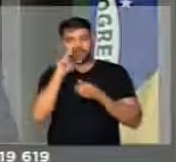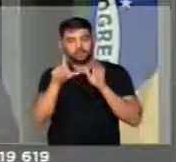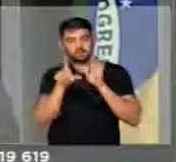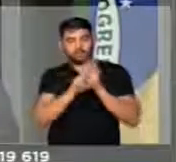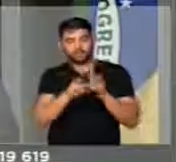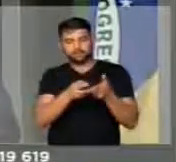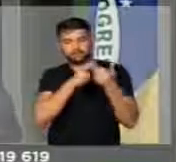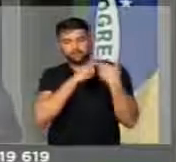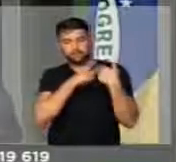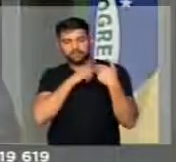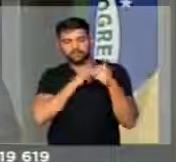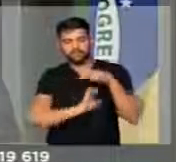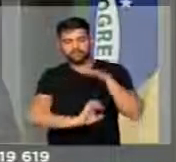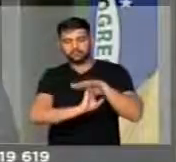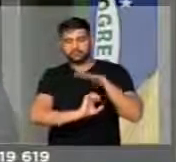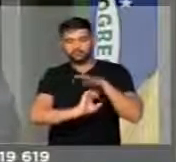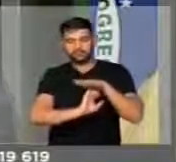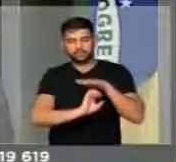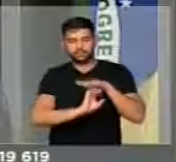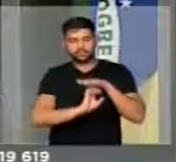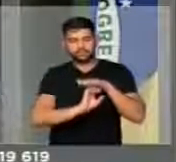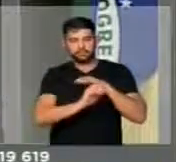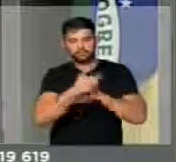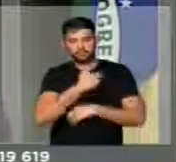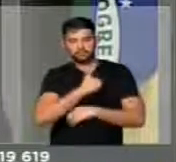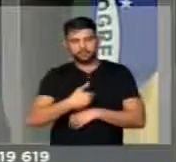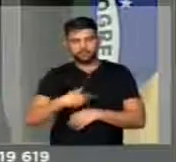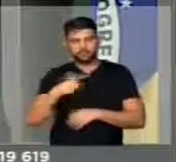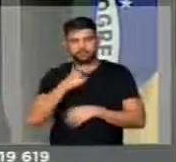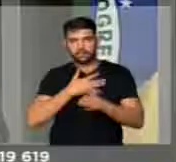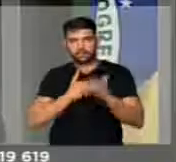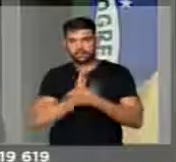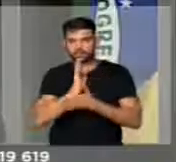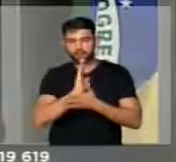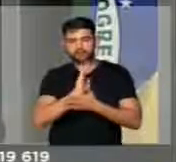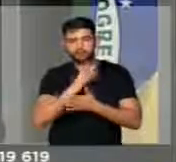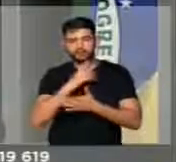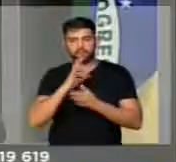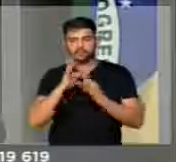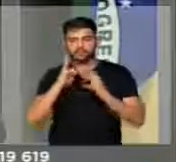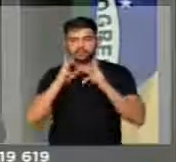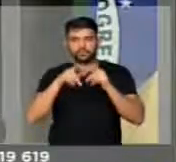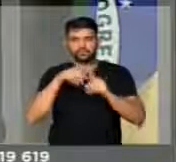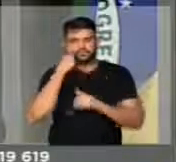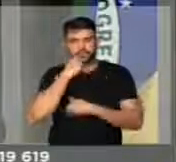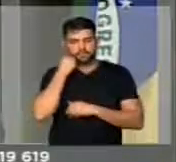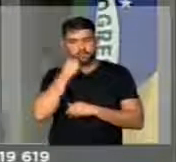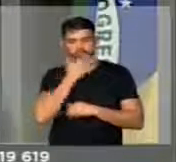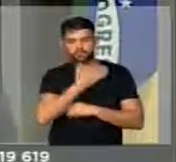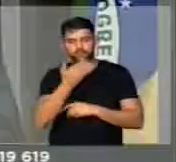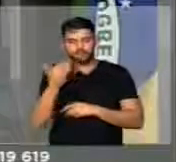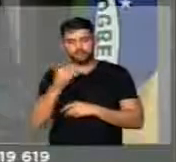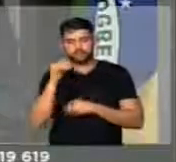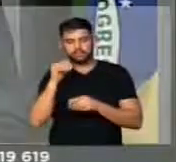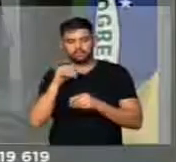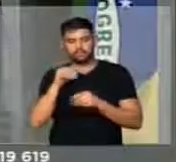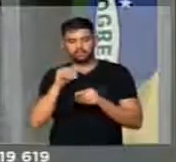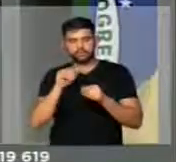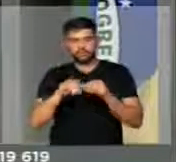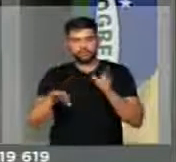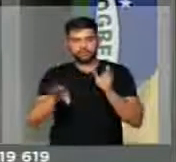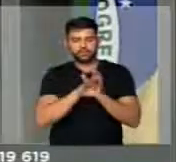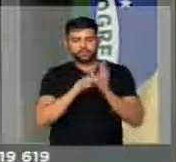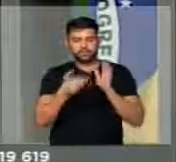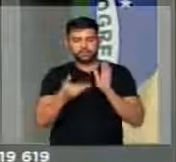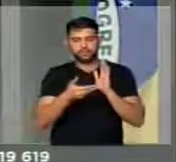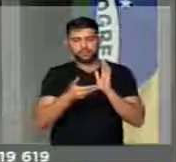de responsabilidade das estatais, ela foi aprovada pela unanimidade dos senhores senadores e chegou